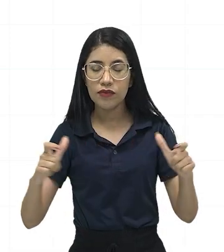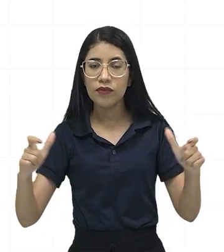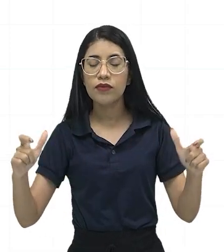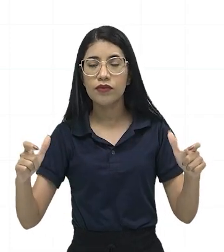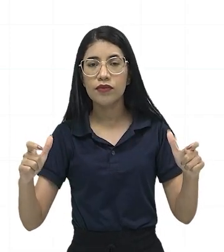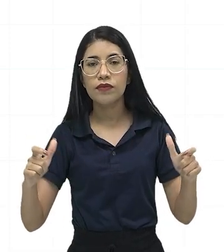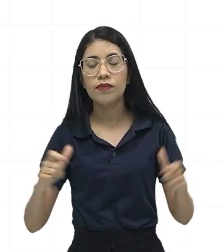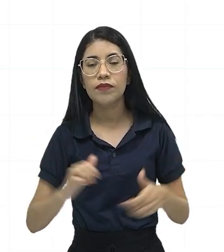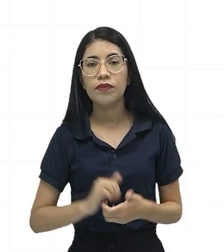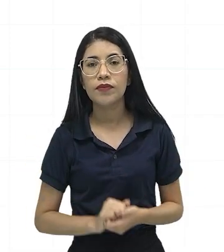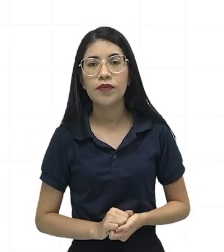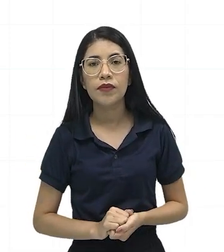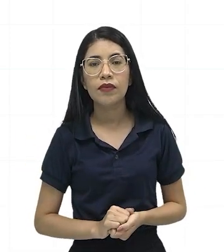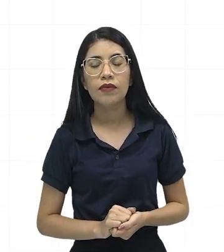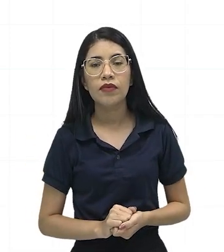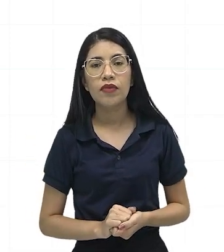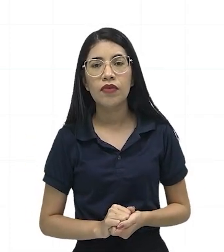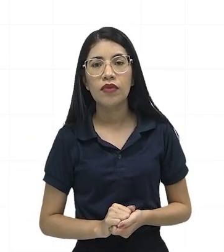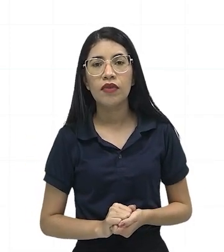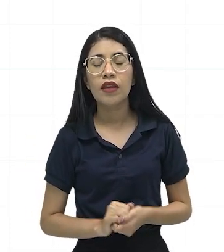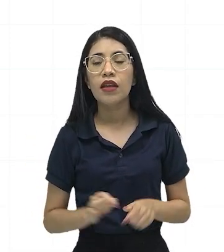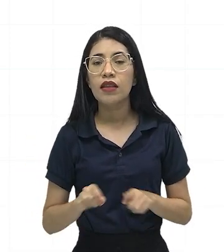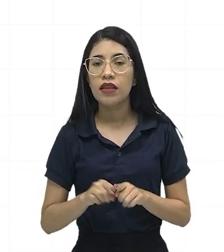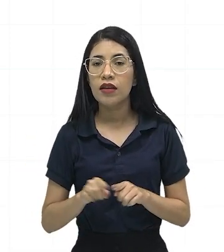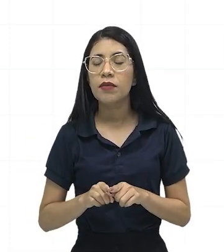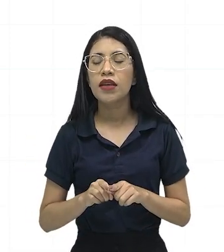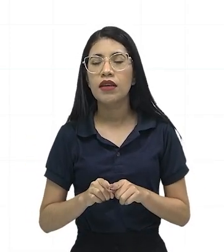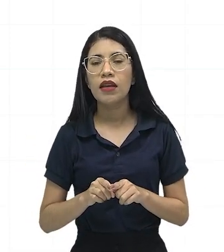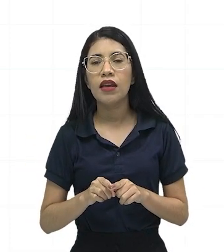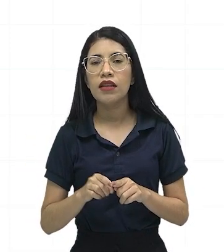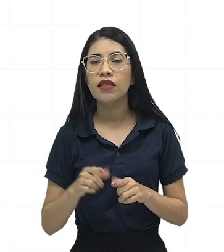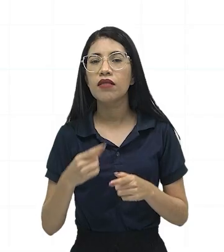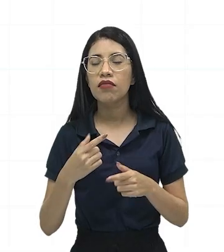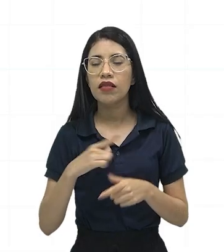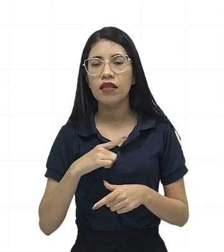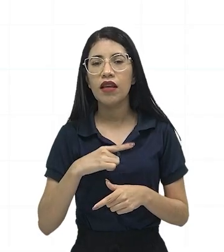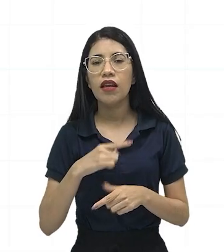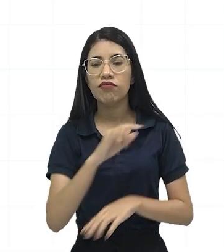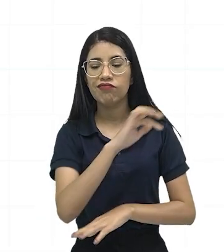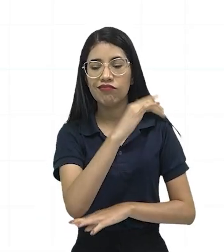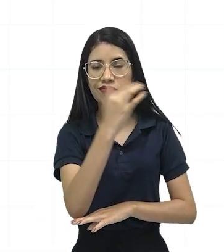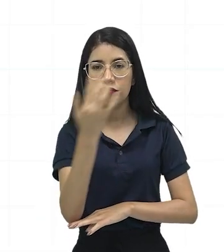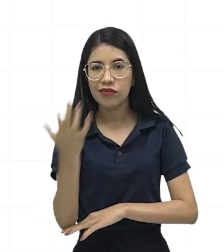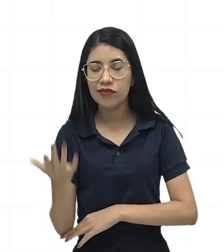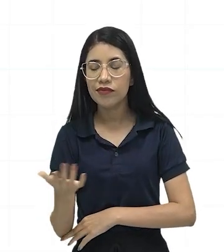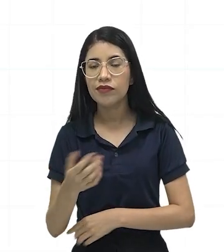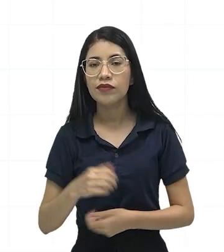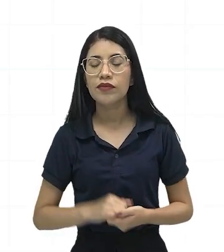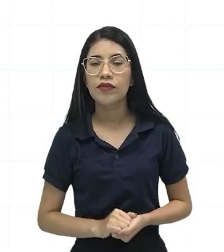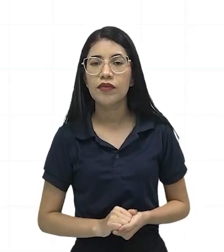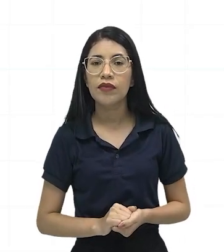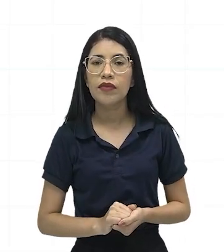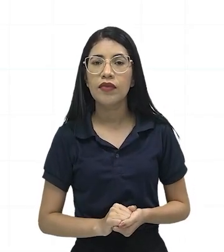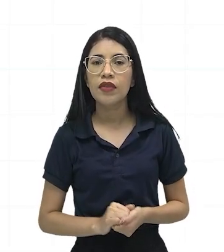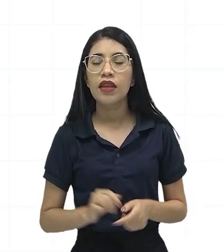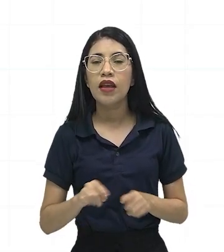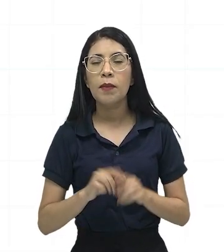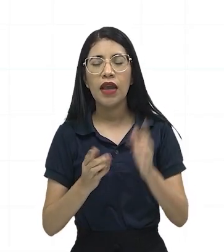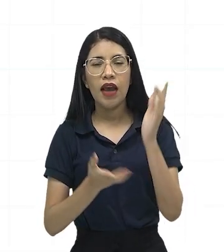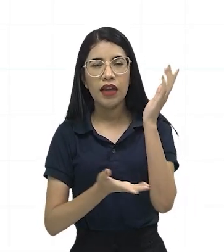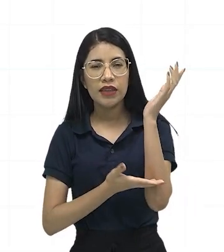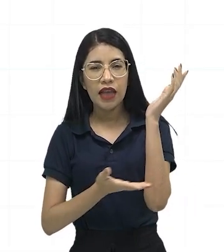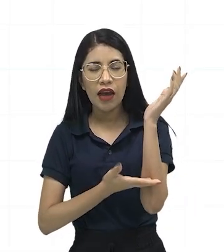o crescimento das cidades, isso causa também bastante desmatamento. Exploração